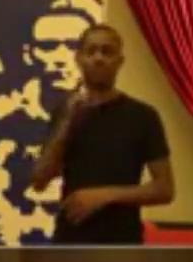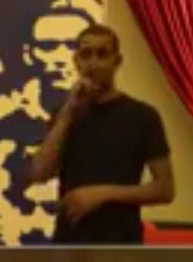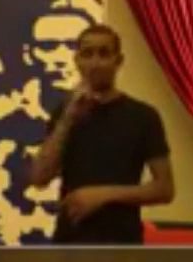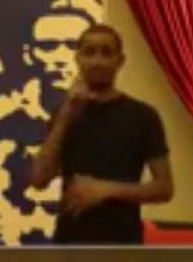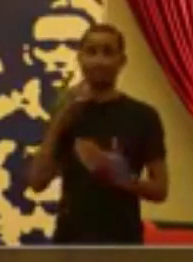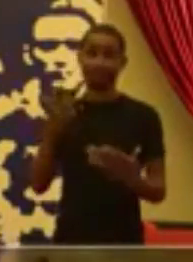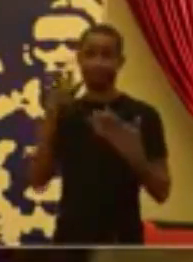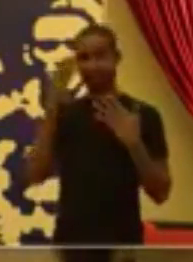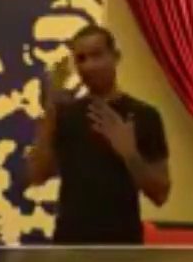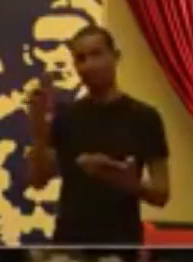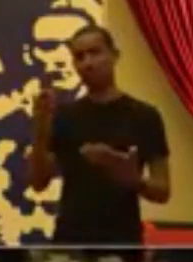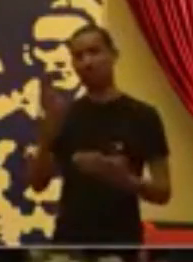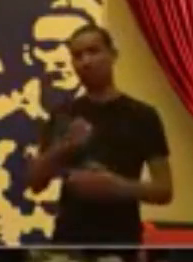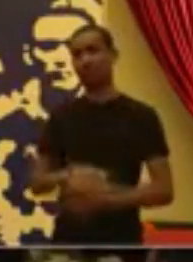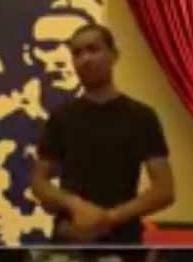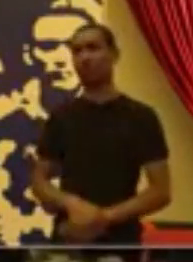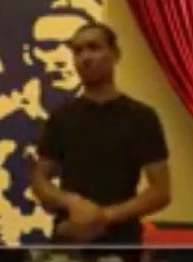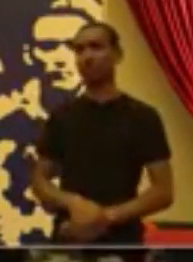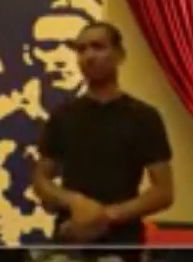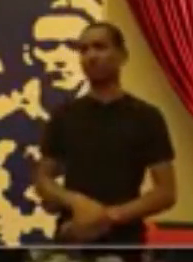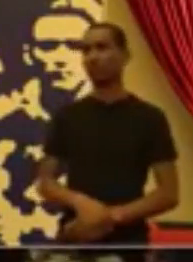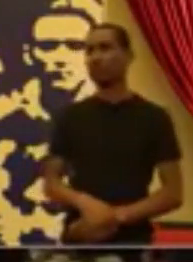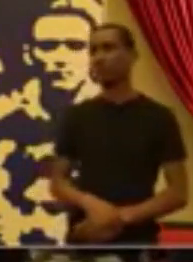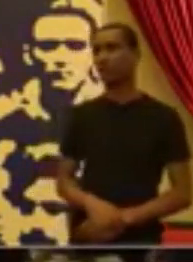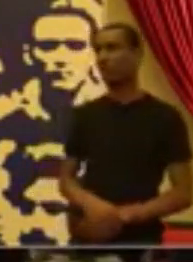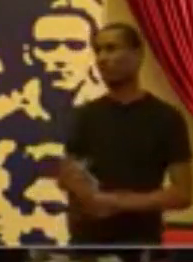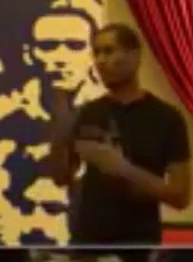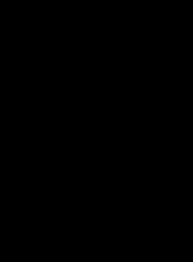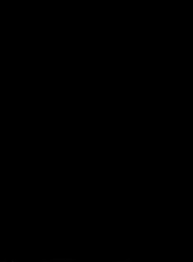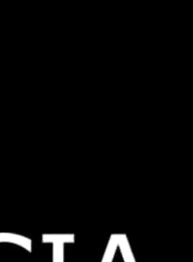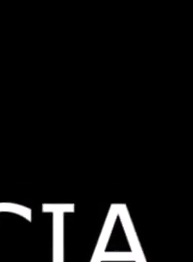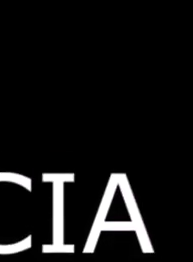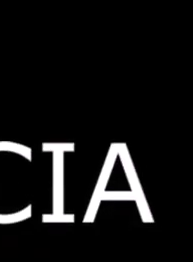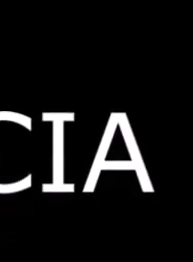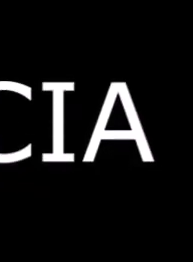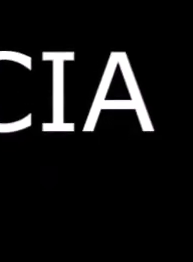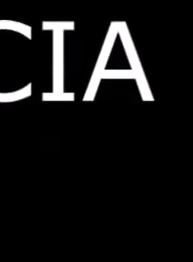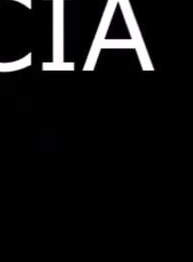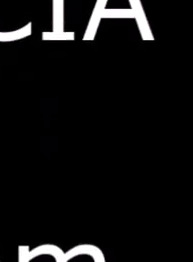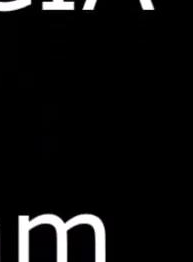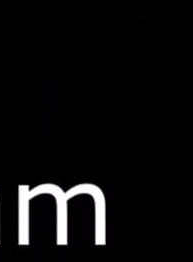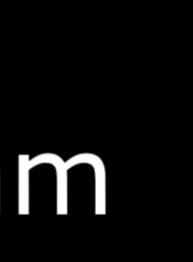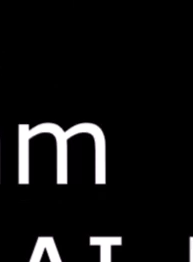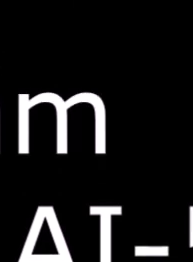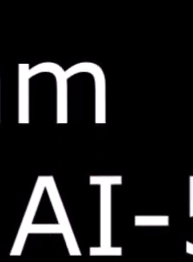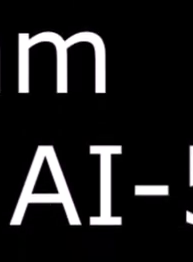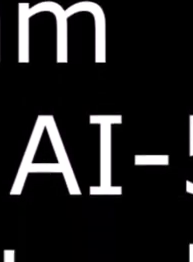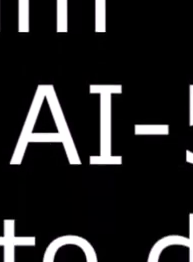obrigado. Obrigada, Carlos.